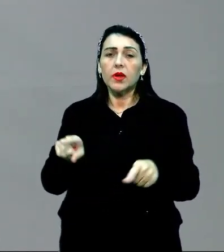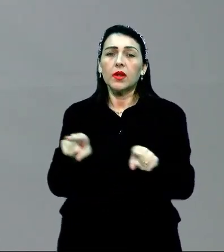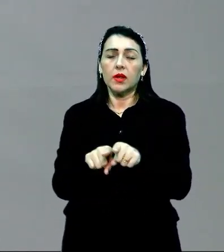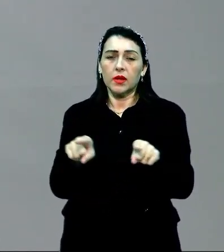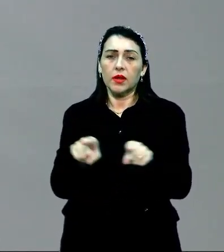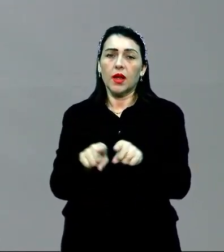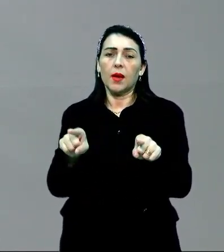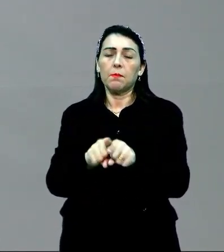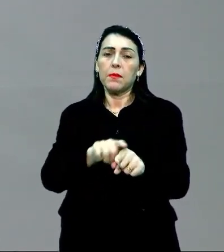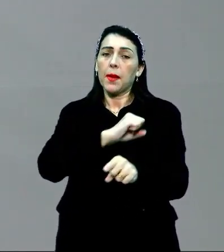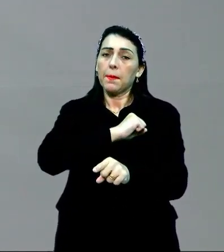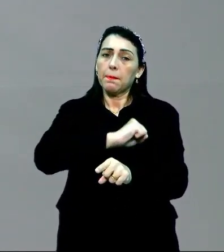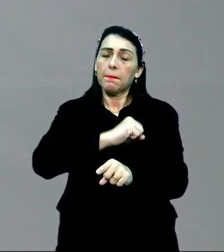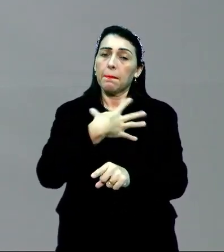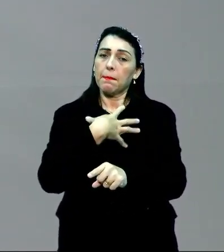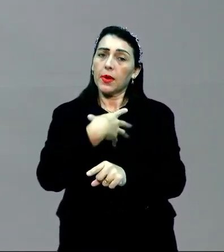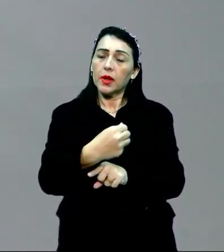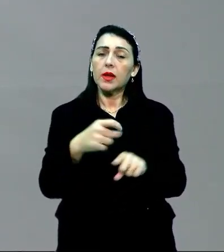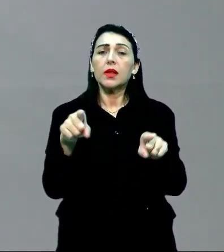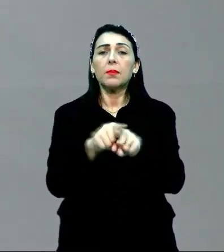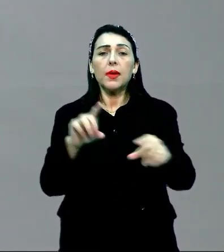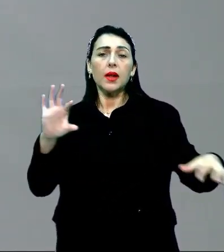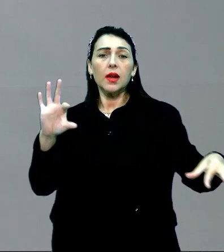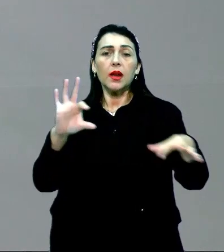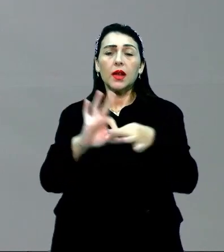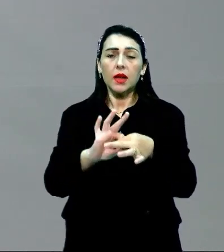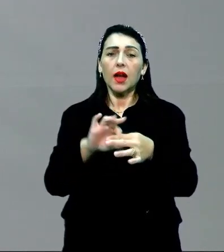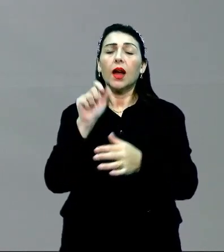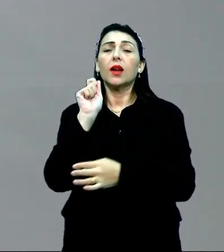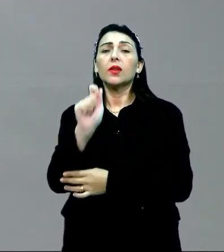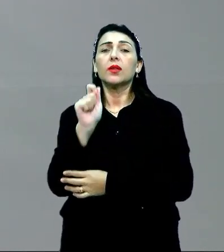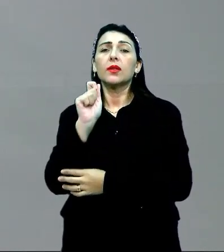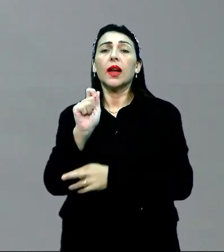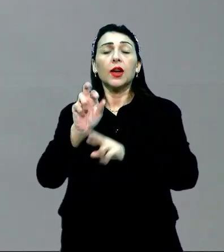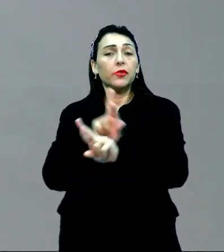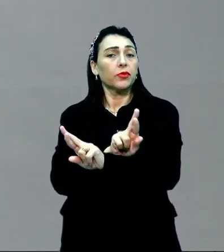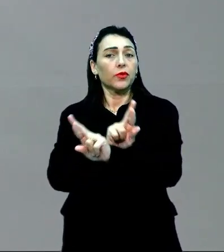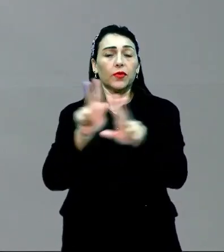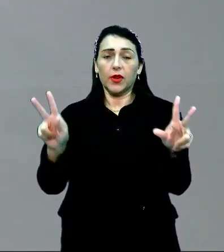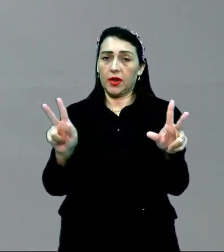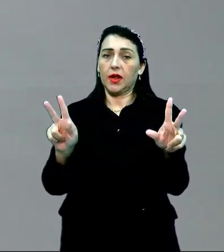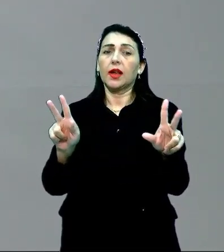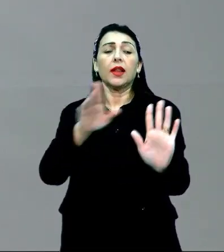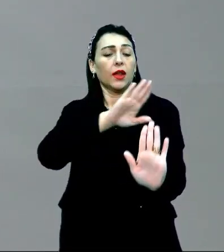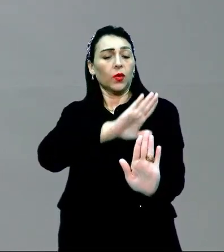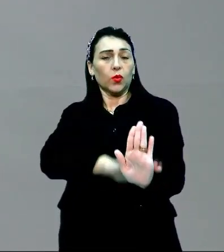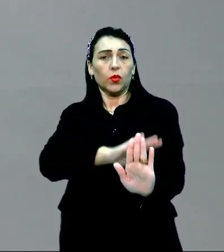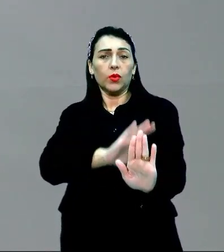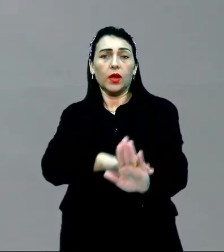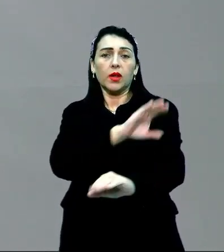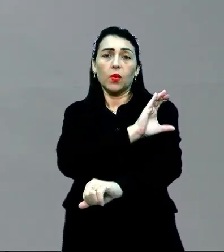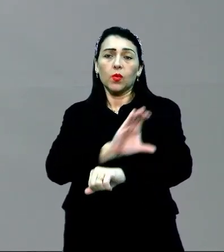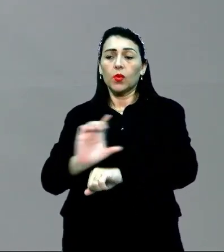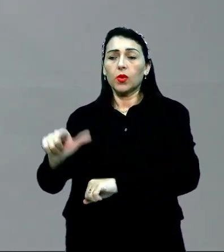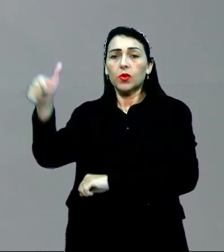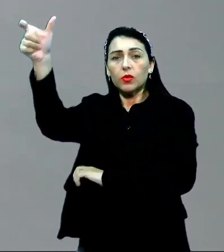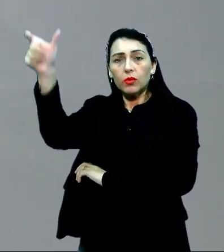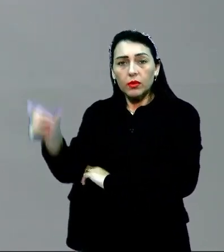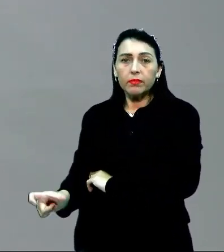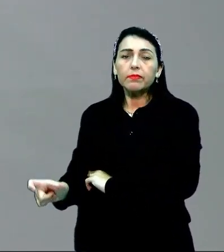terroristas eles estão muito ligados a essa questão né da indiferença da intolerância à cultura do outro